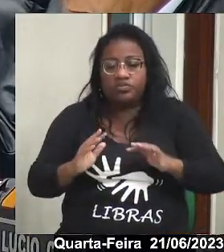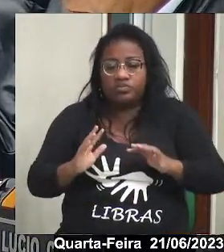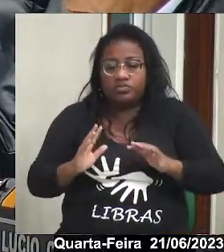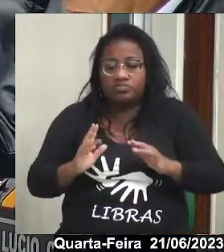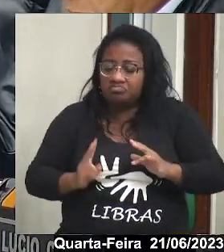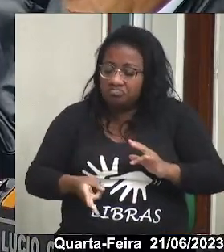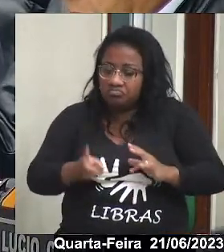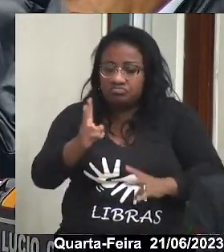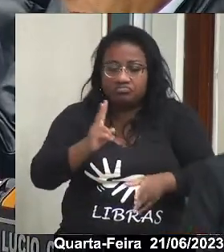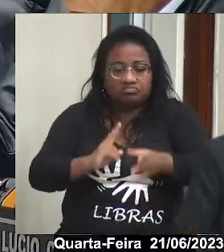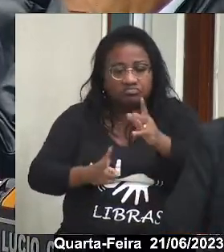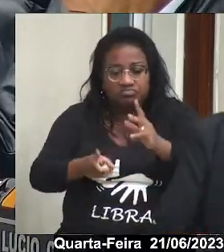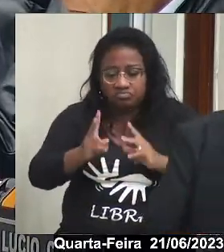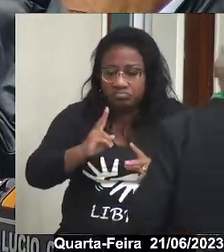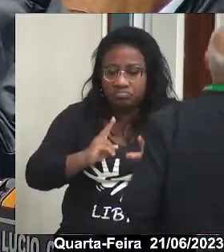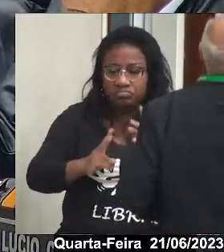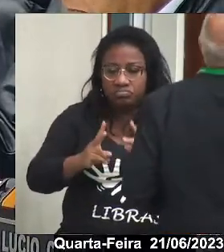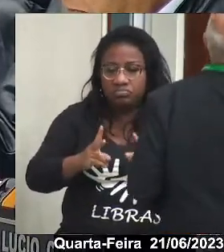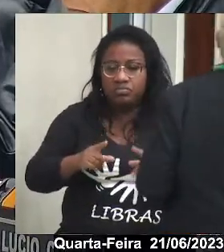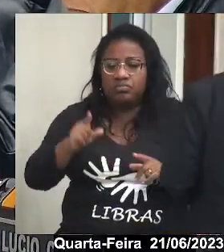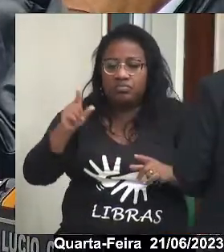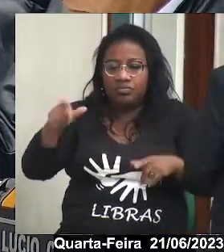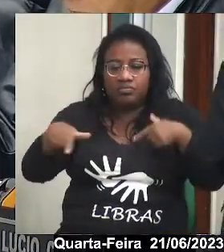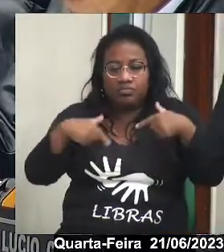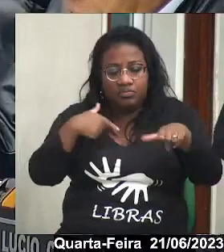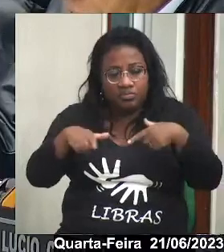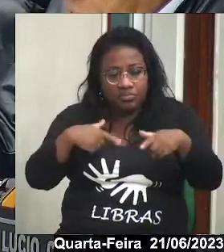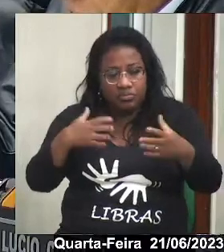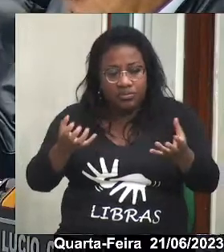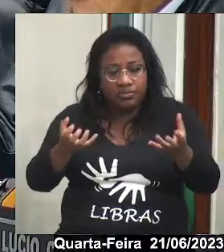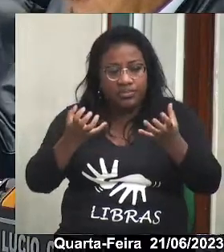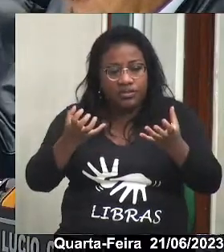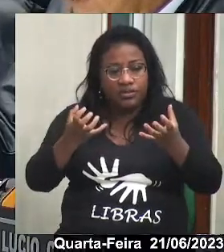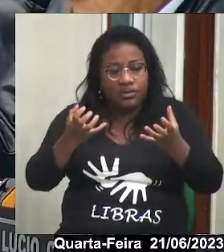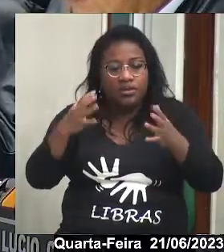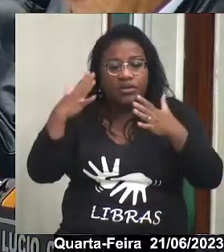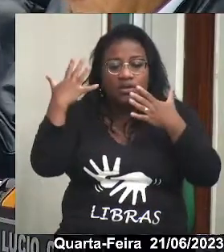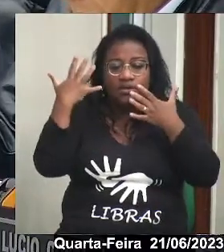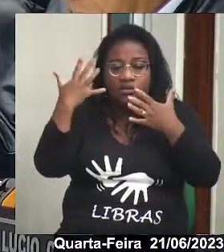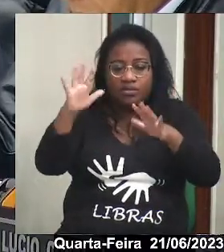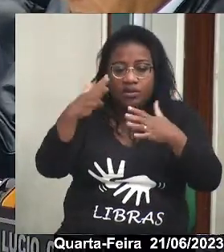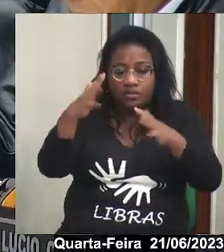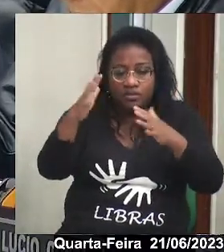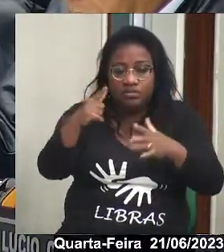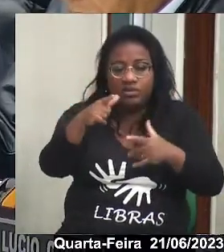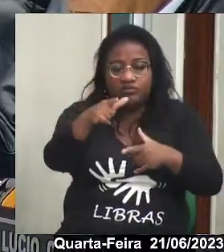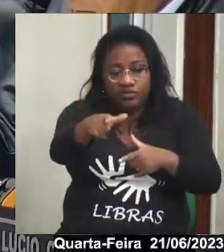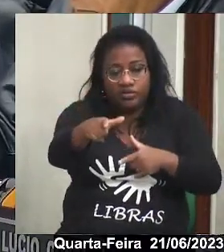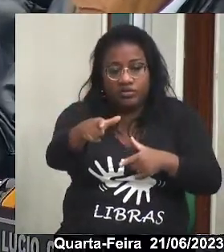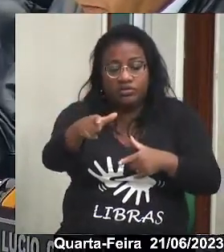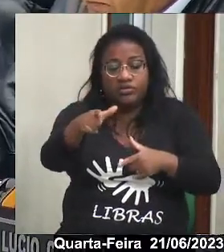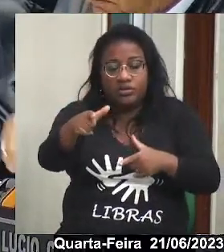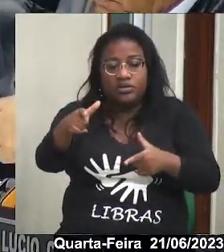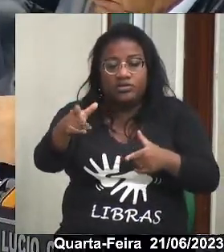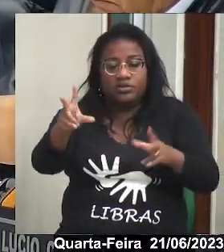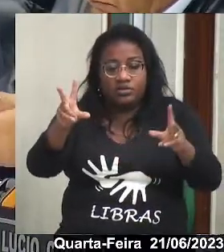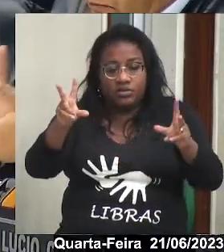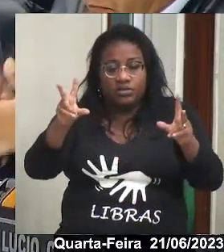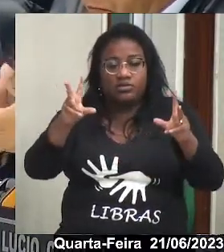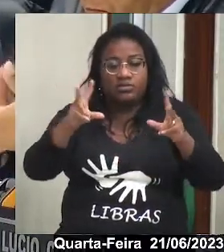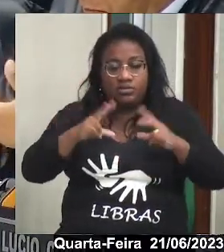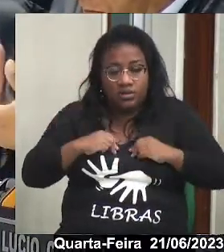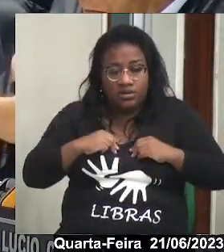os finais de semana. Então vocês estão de parabéns e eu gostaria de pedir uma salva de palmas para vocês, porque vocês merecem. E